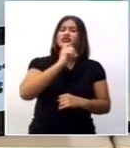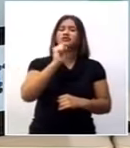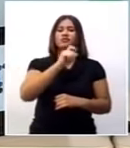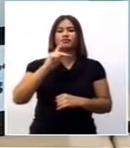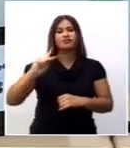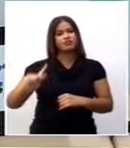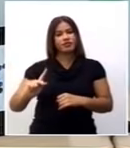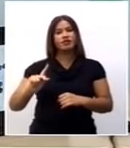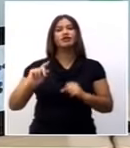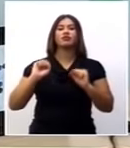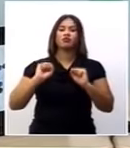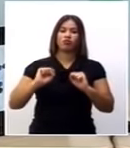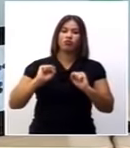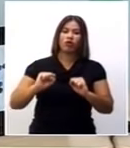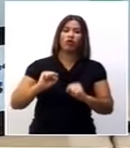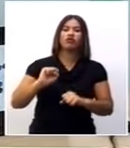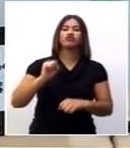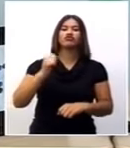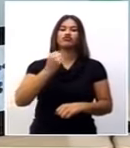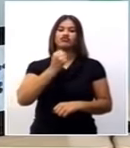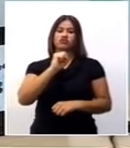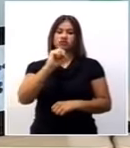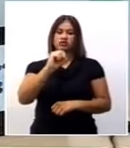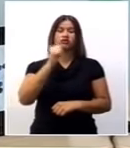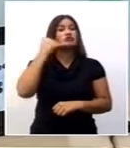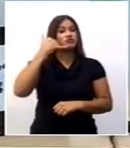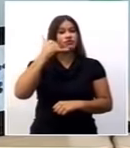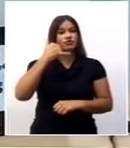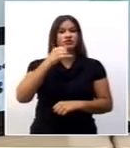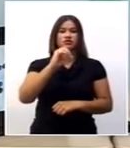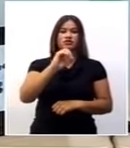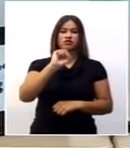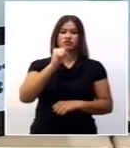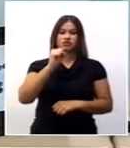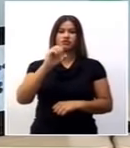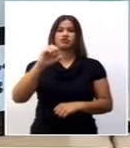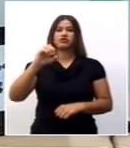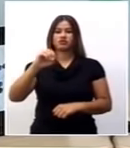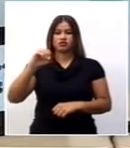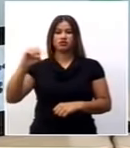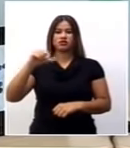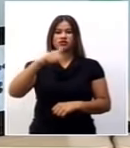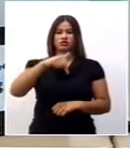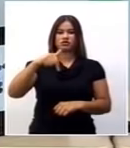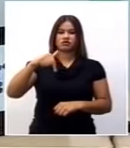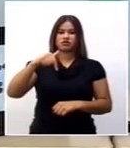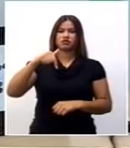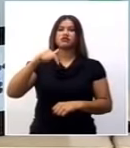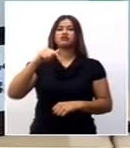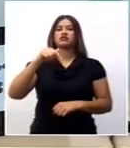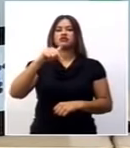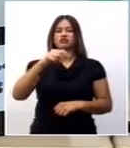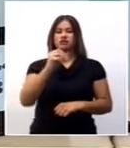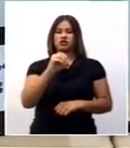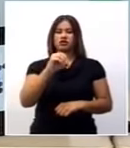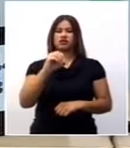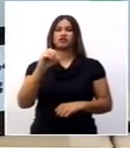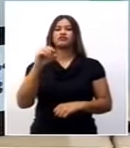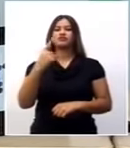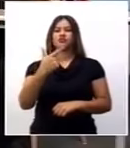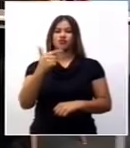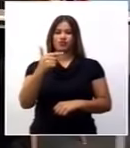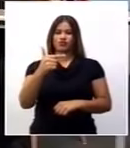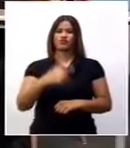aplicativo, vocês podem entrar em contato pelo 0800 770 0012. Olá, professora